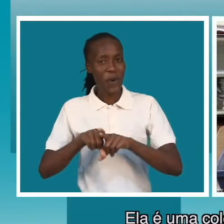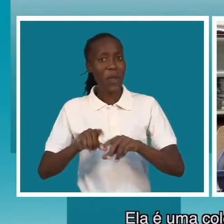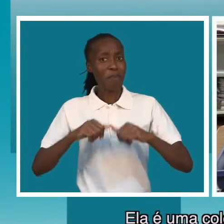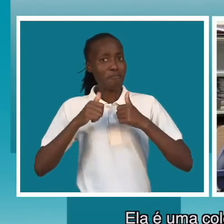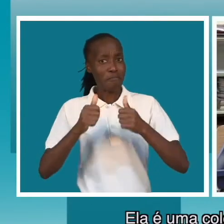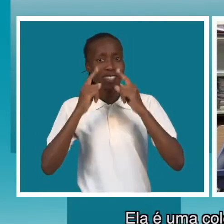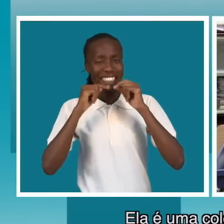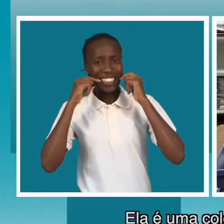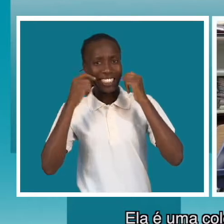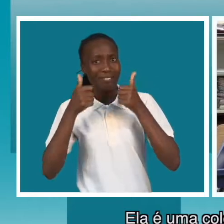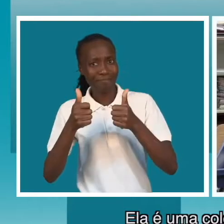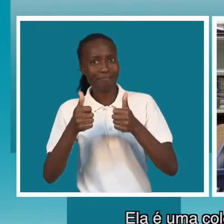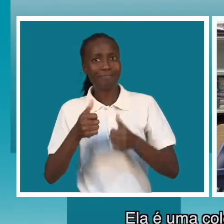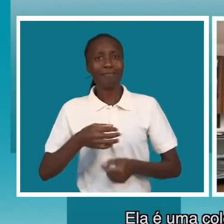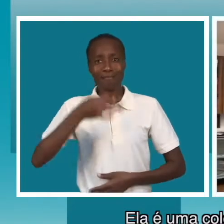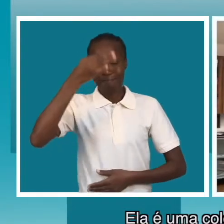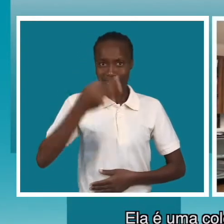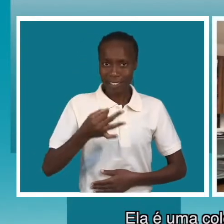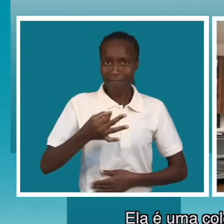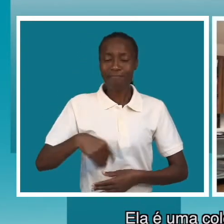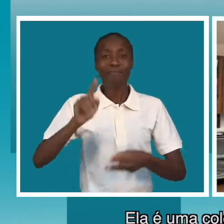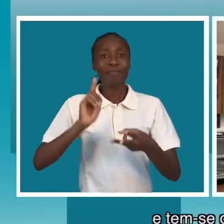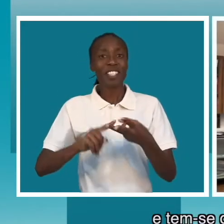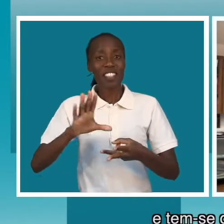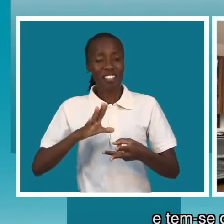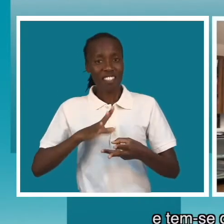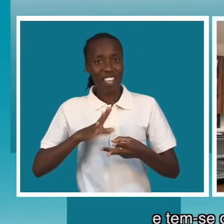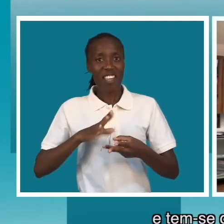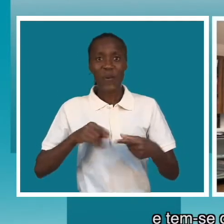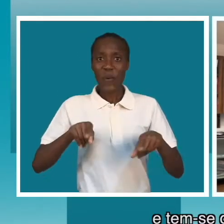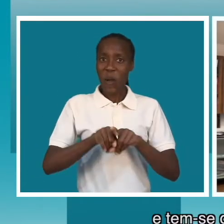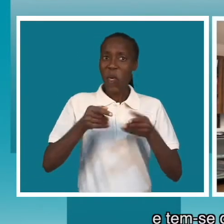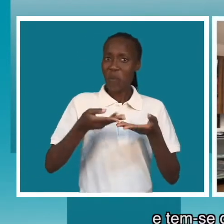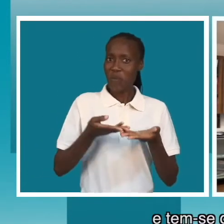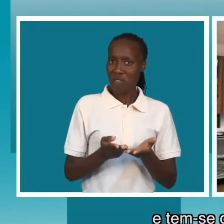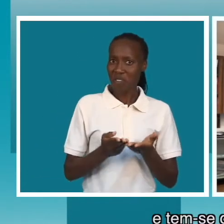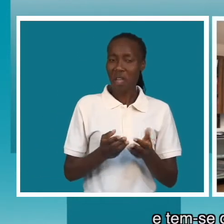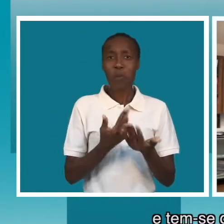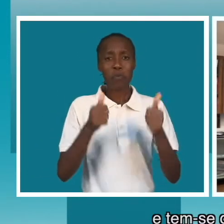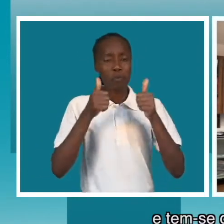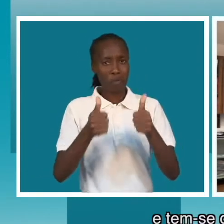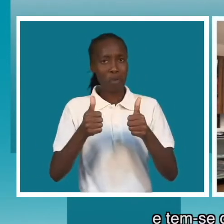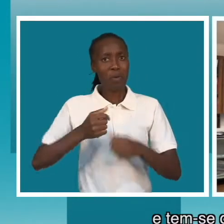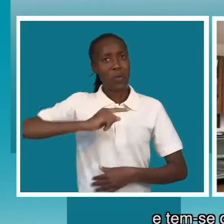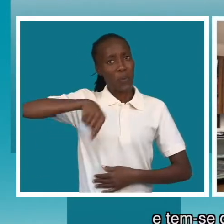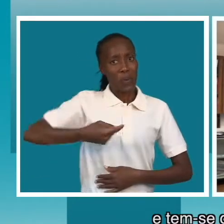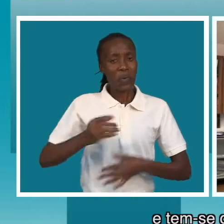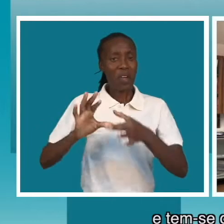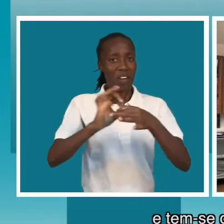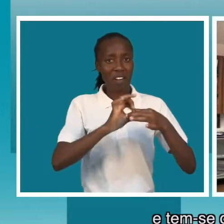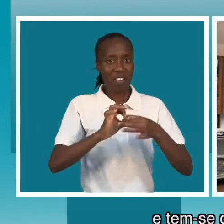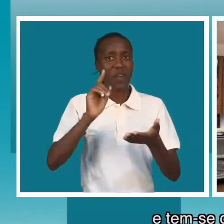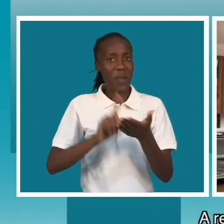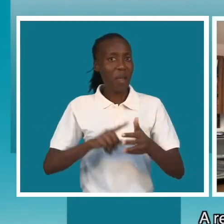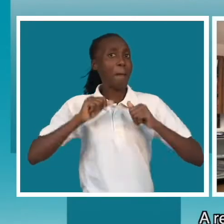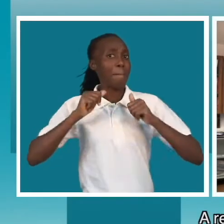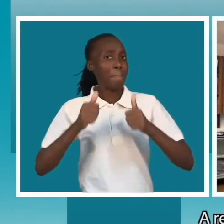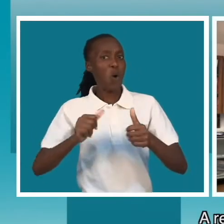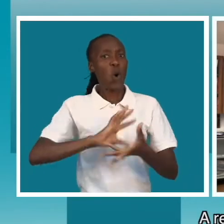de 100 patacas ida e tem se apresentado muito bem como com a inflação e